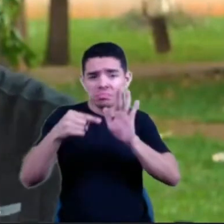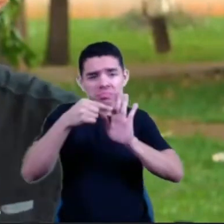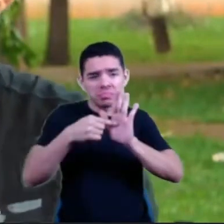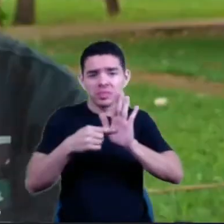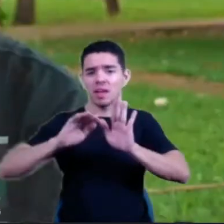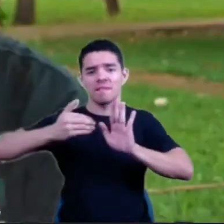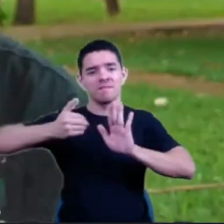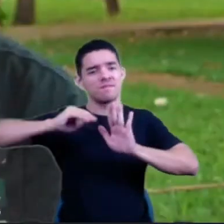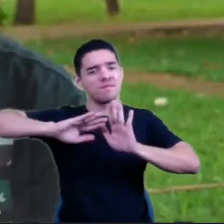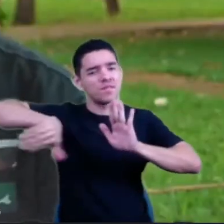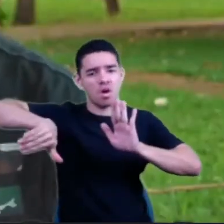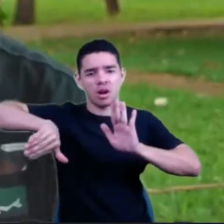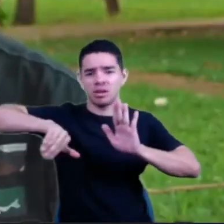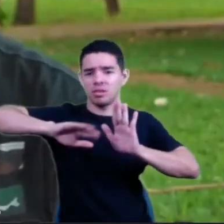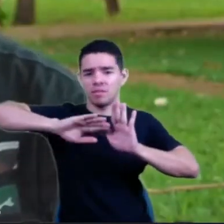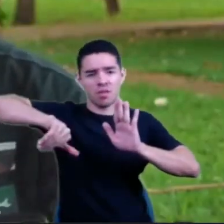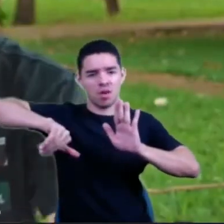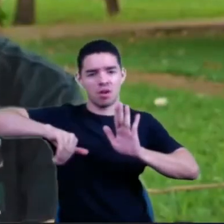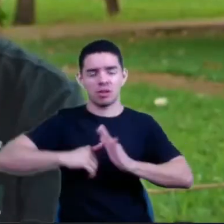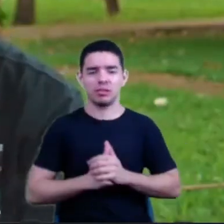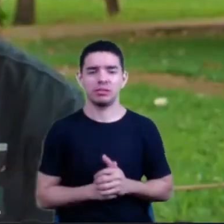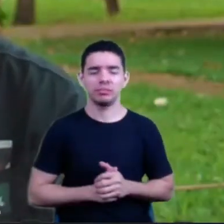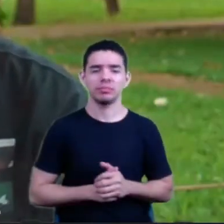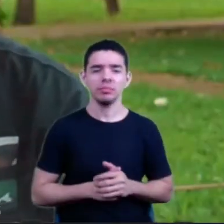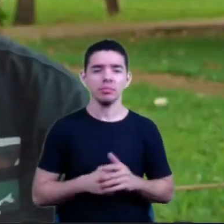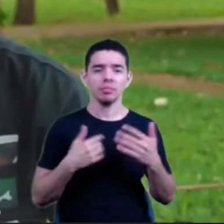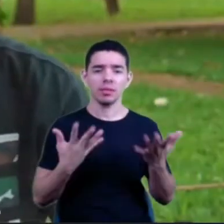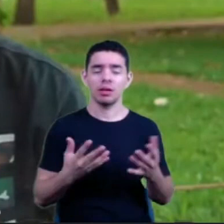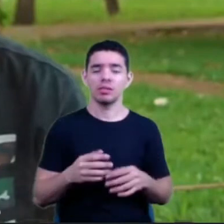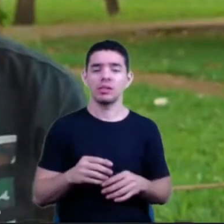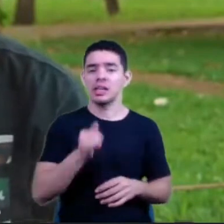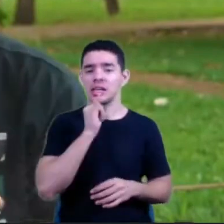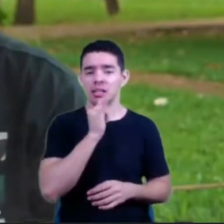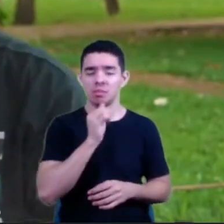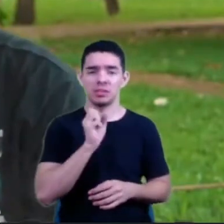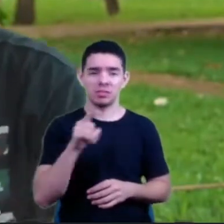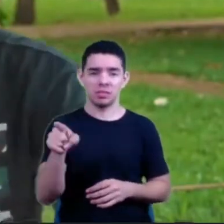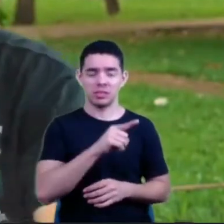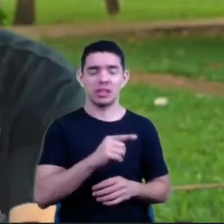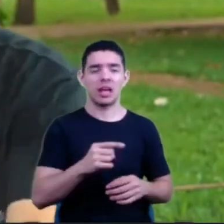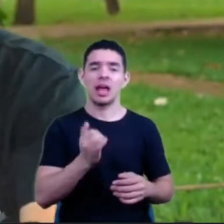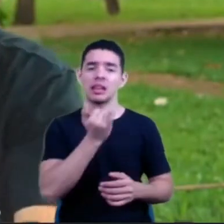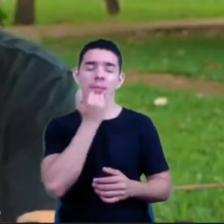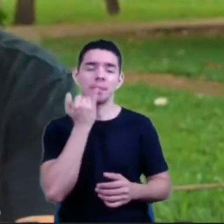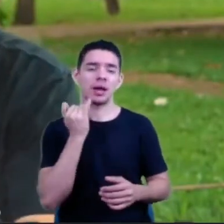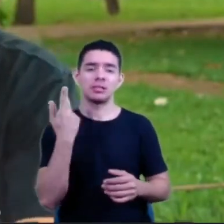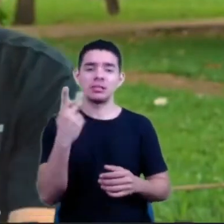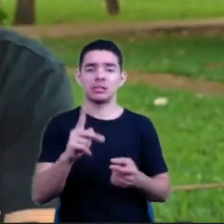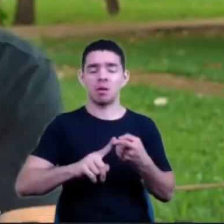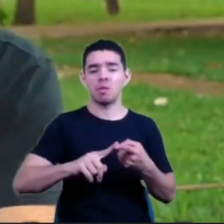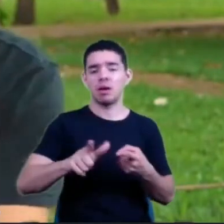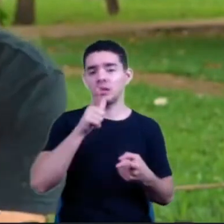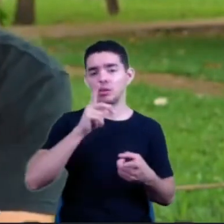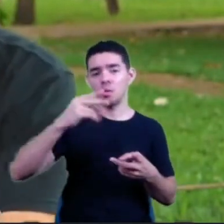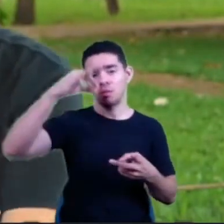disso, entendeu? A partir do momento que a gente deixa que a genitália interfira no direcionamento que nós vamos dar para a educação